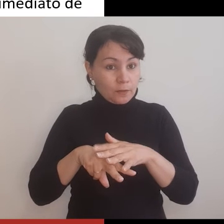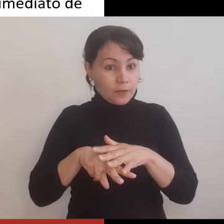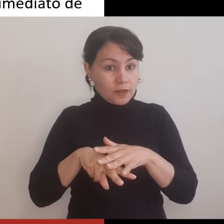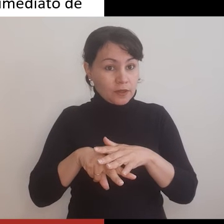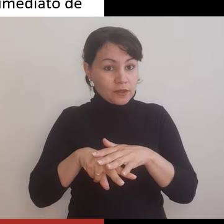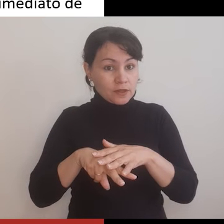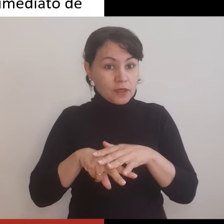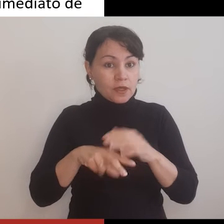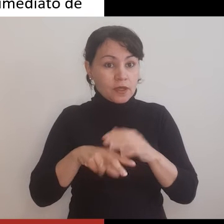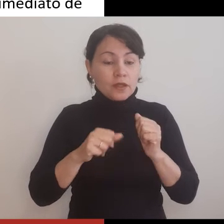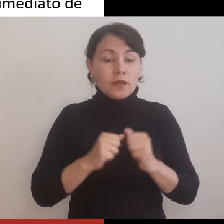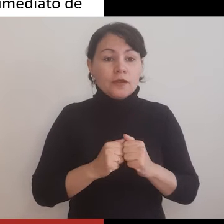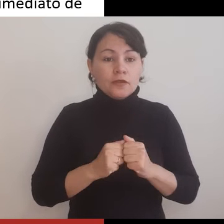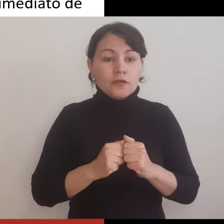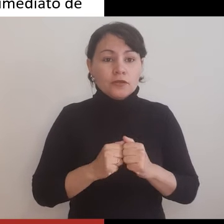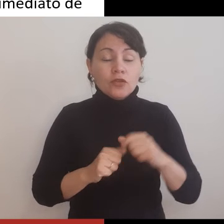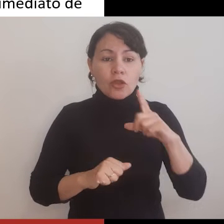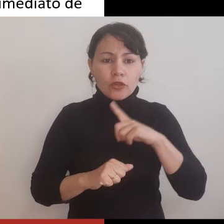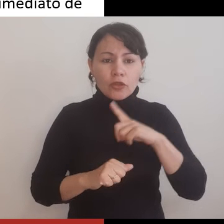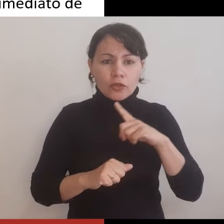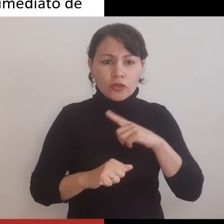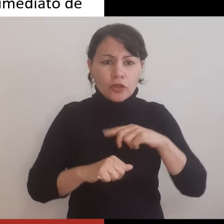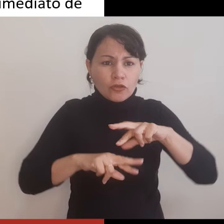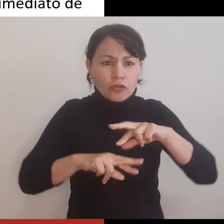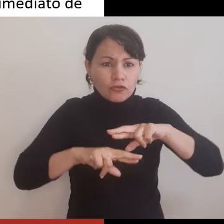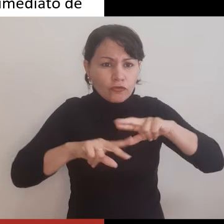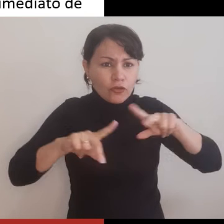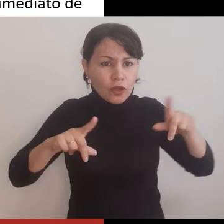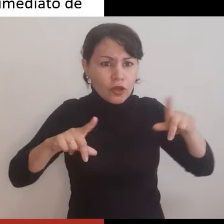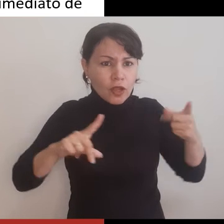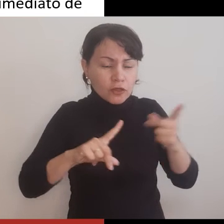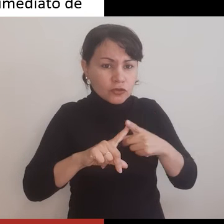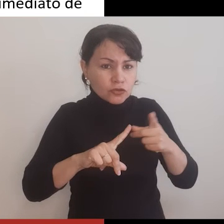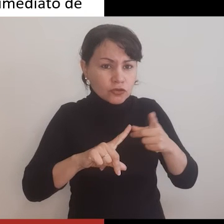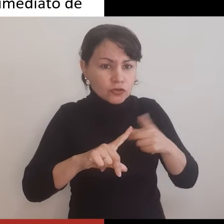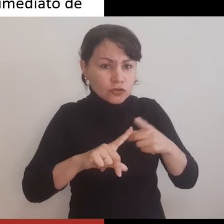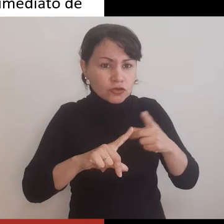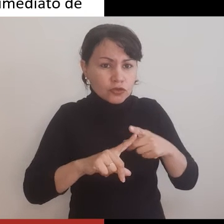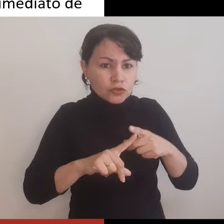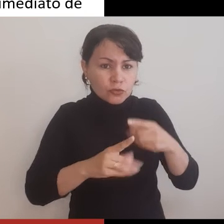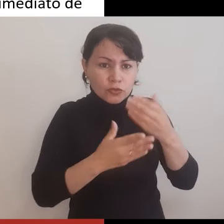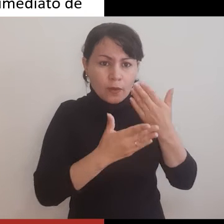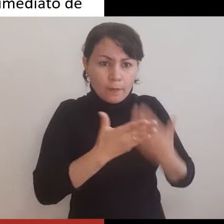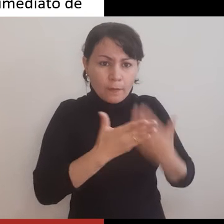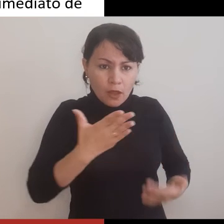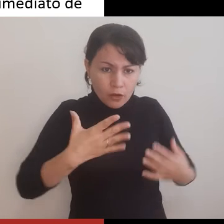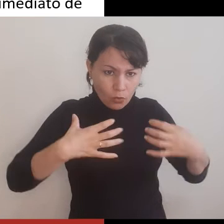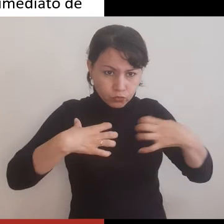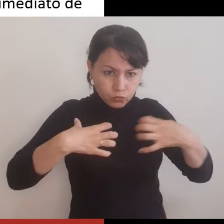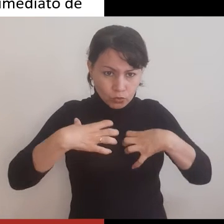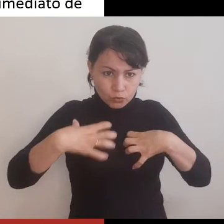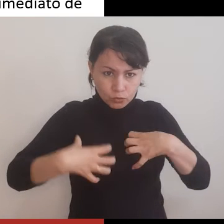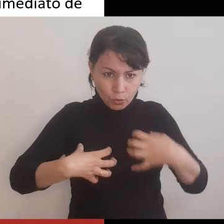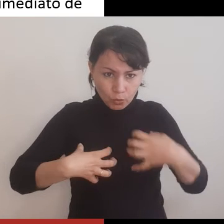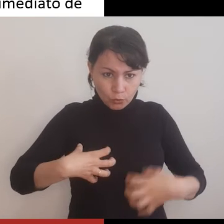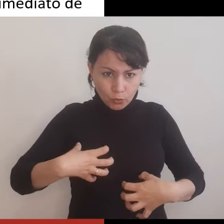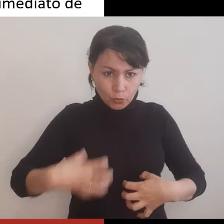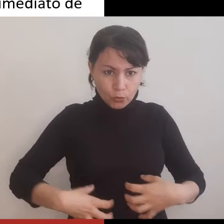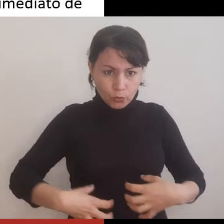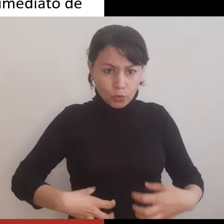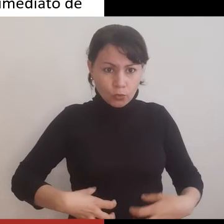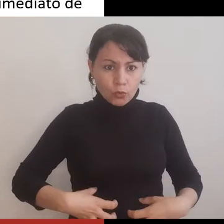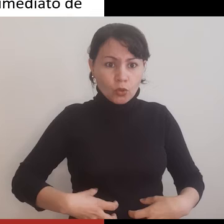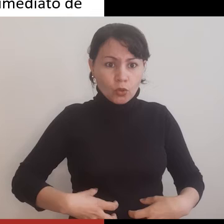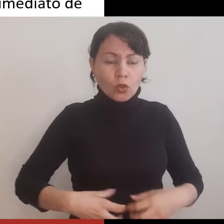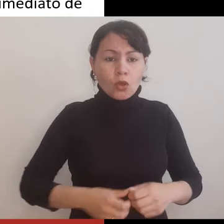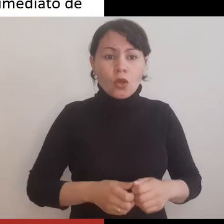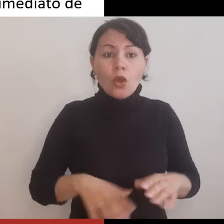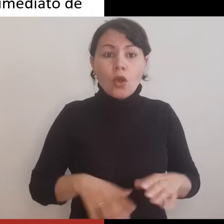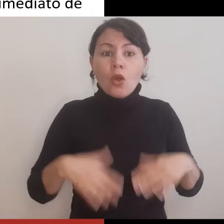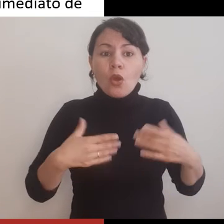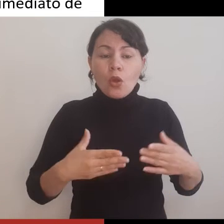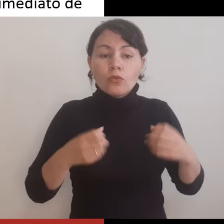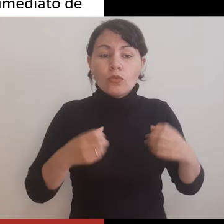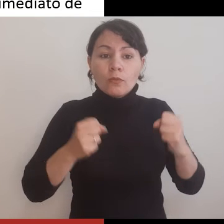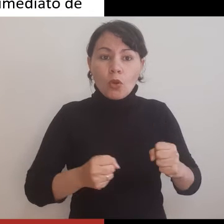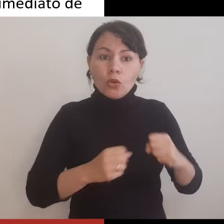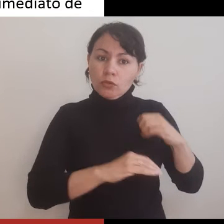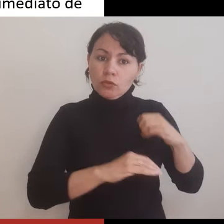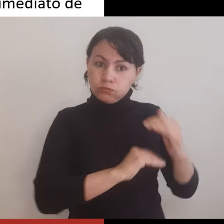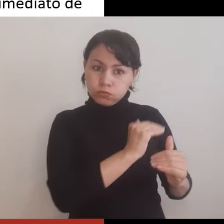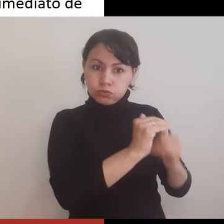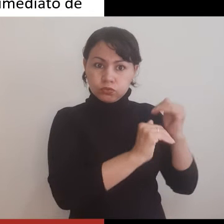pacientes que têm múltiplas falências agudas de órgãos e que têm ou que possam vir a